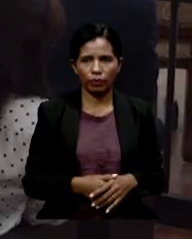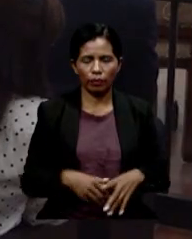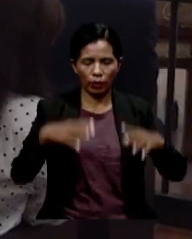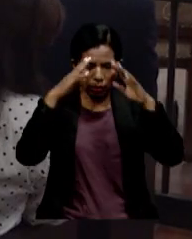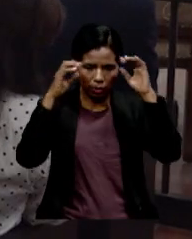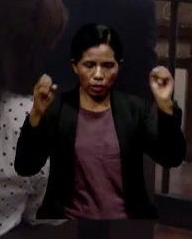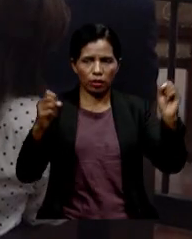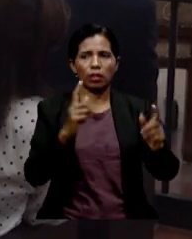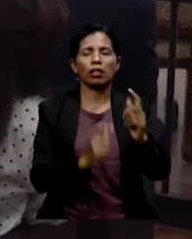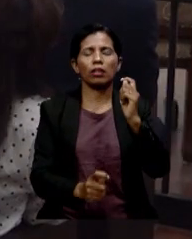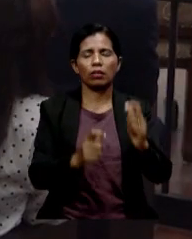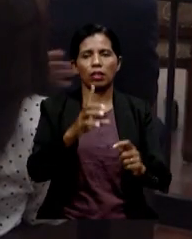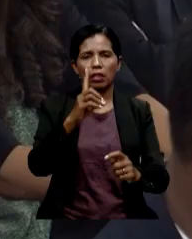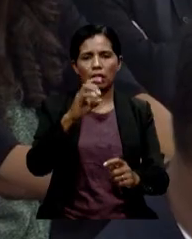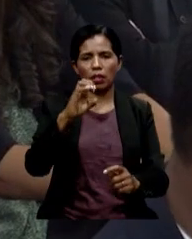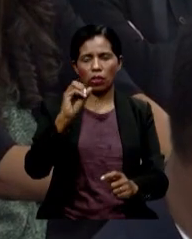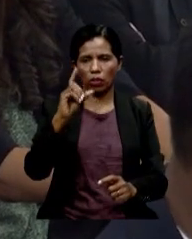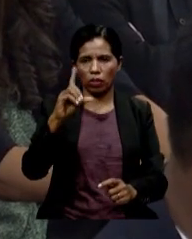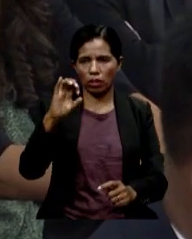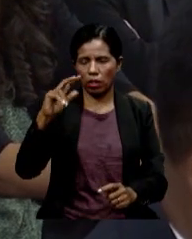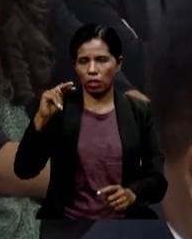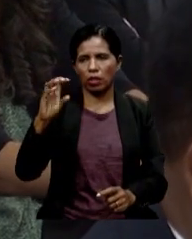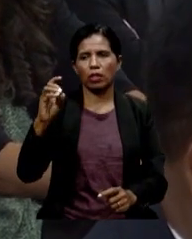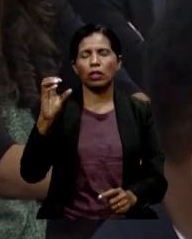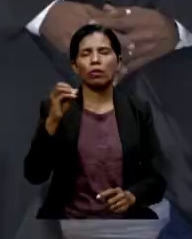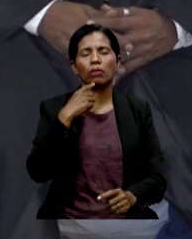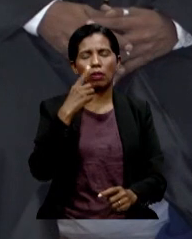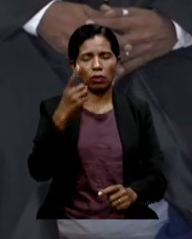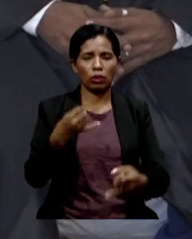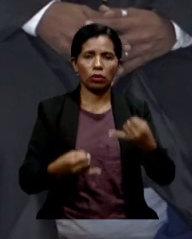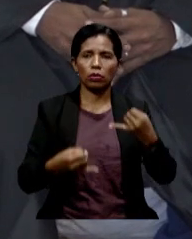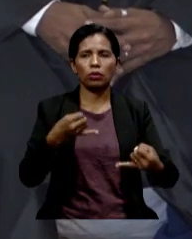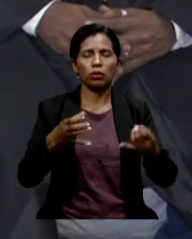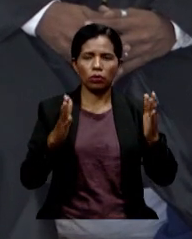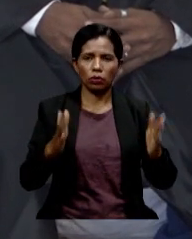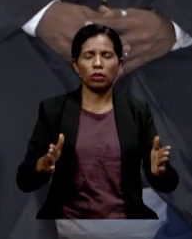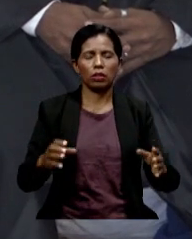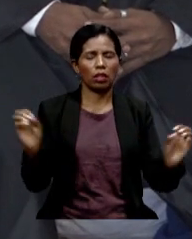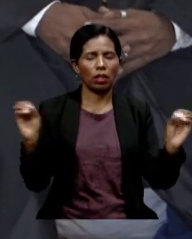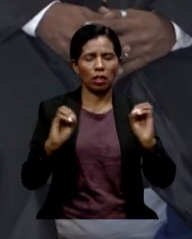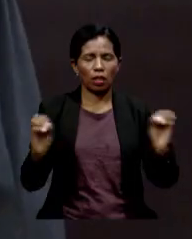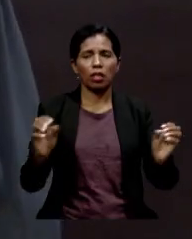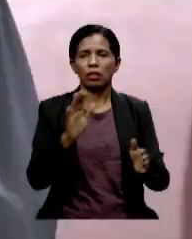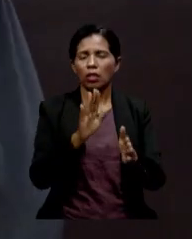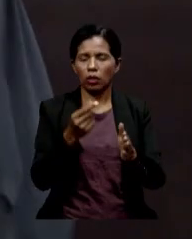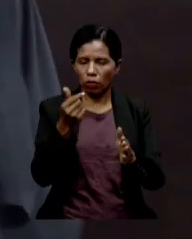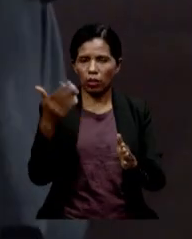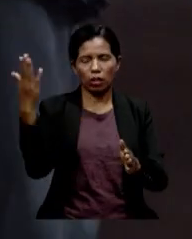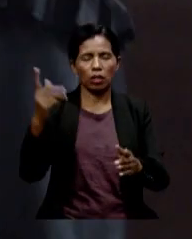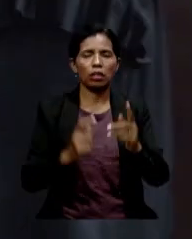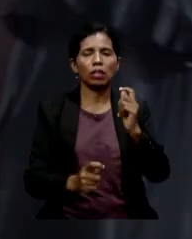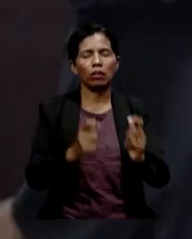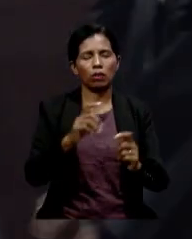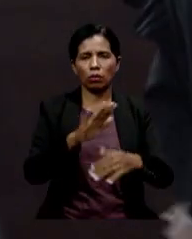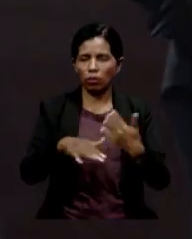Presidente do Tribunal Recurso Deolindo dos Santos Ateden, to agora juiz sem menos e a Tribunal Judicial Primeira Instância Cira, nune